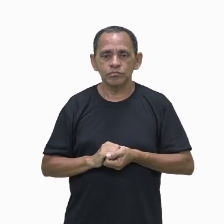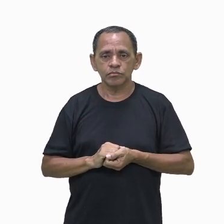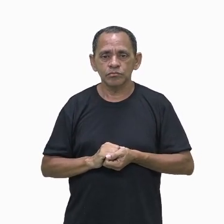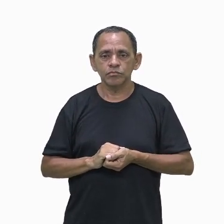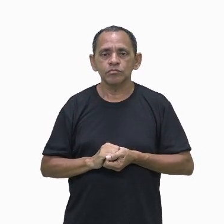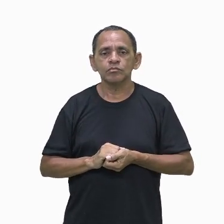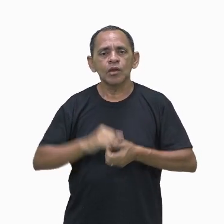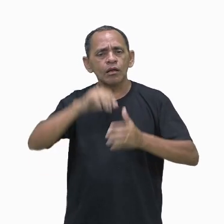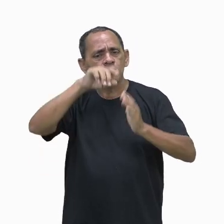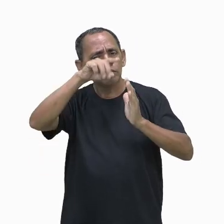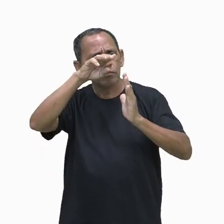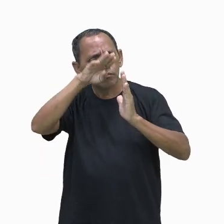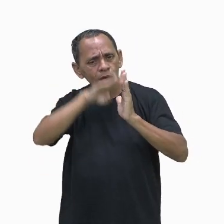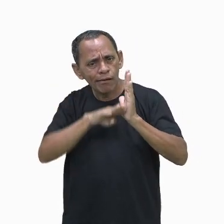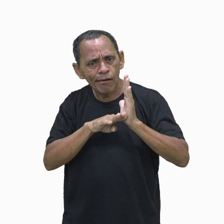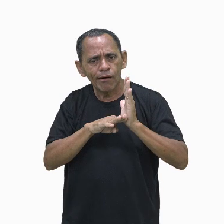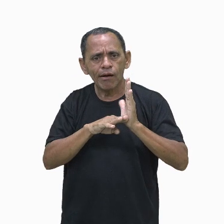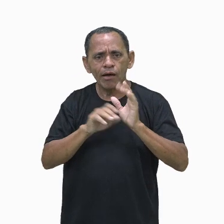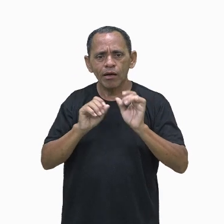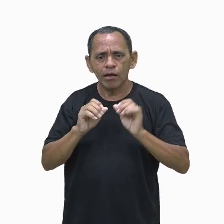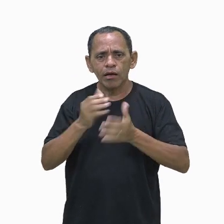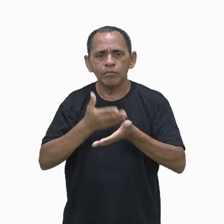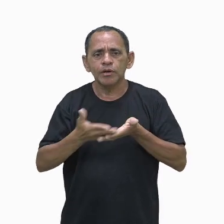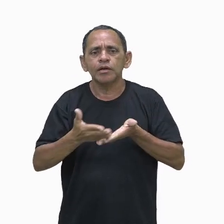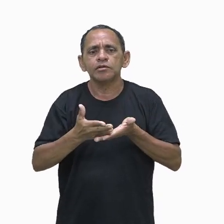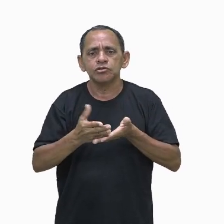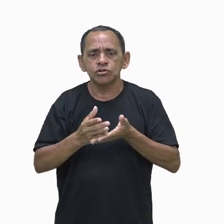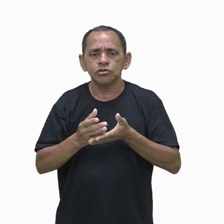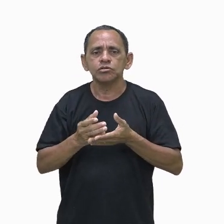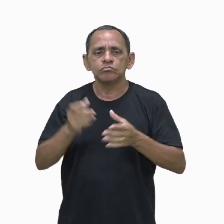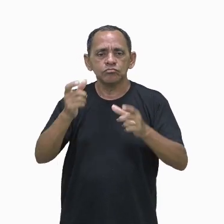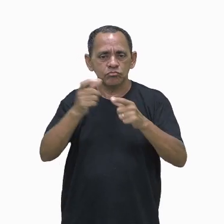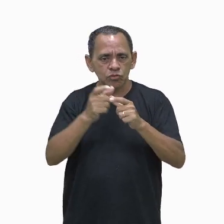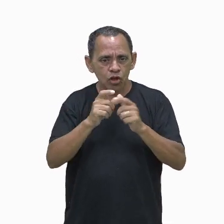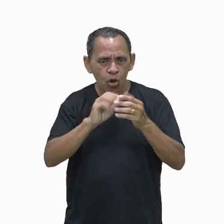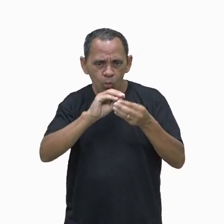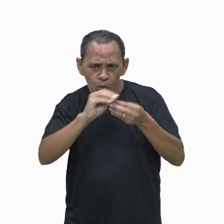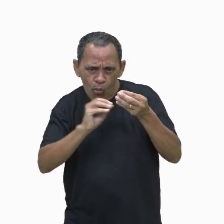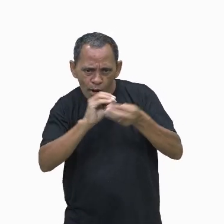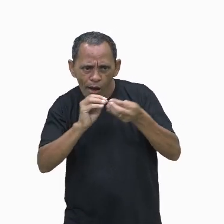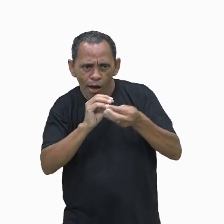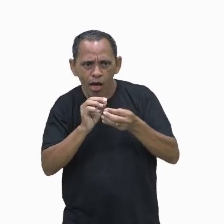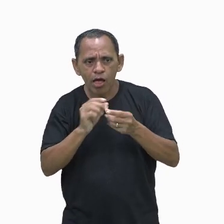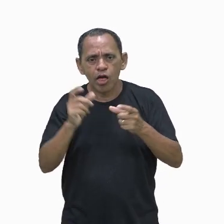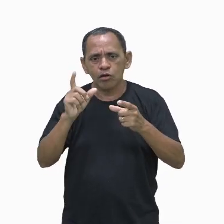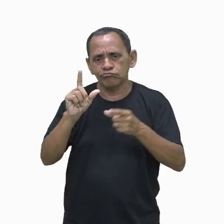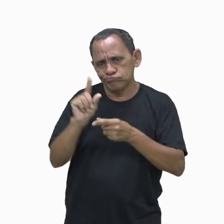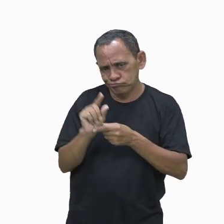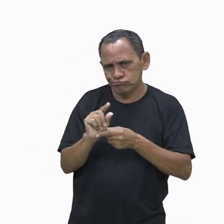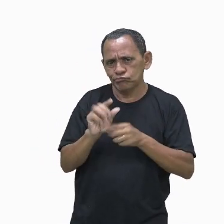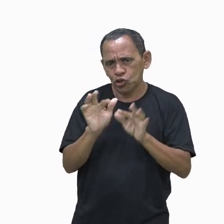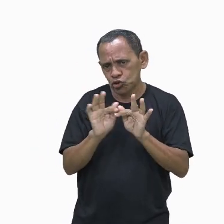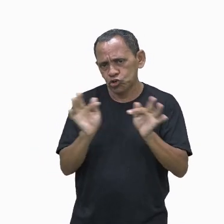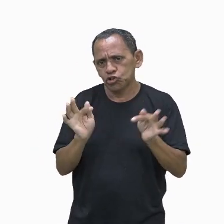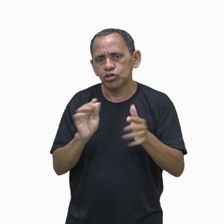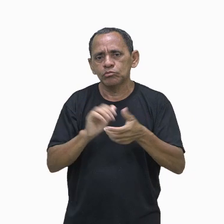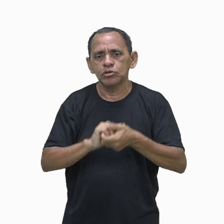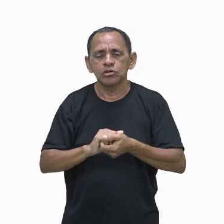classificação desses carboidratos a partir do tamanho da molécula, né? Nós temos aí os mais simples, né, que são